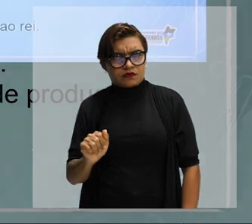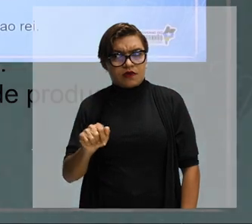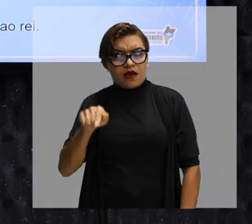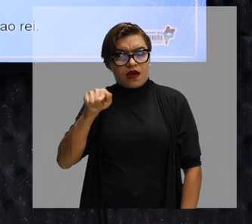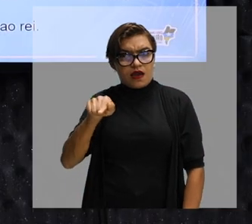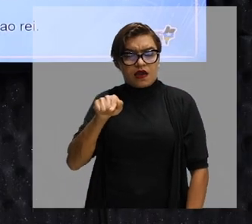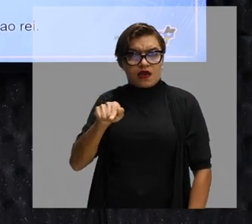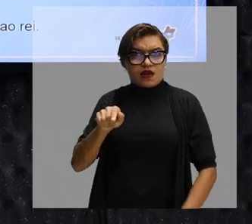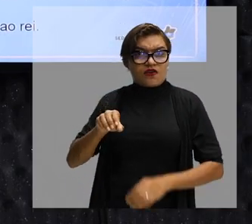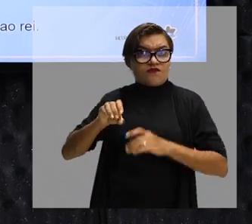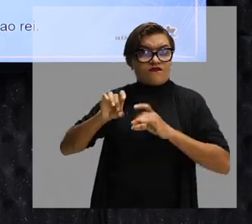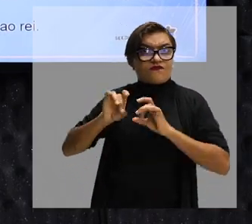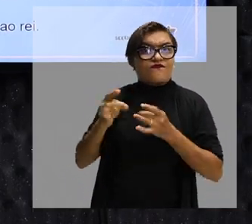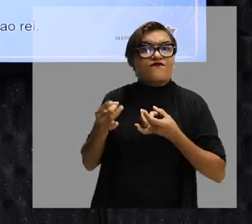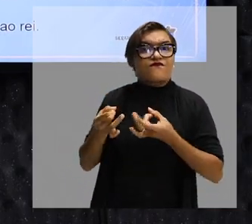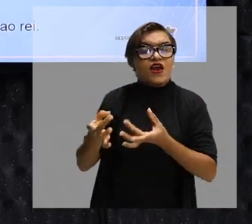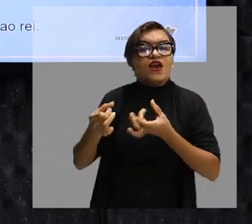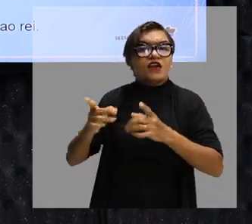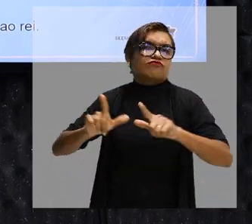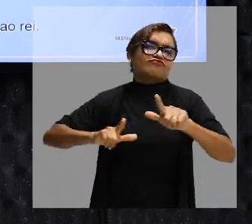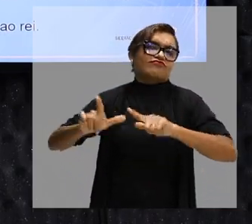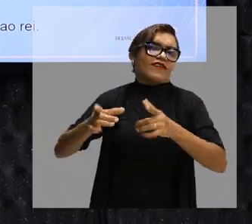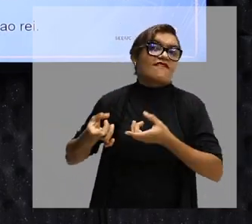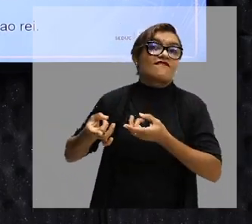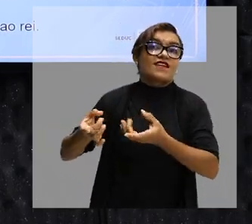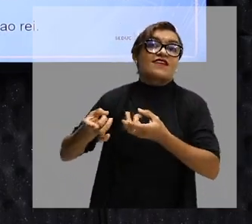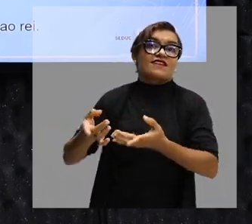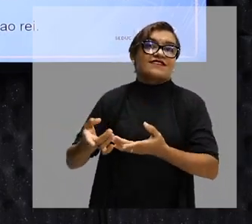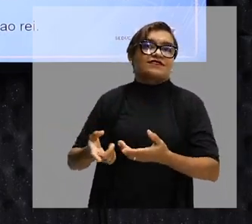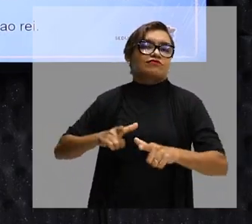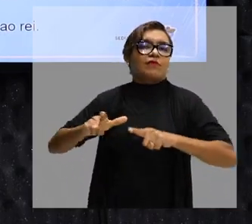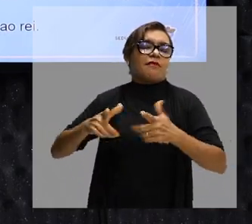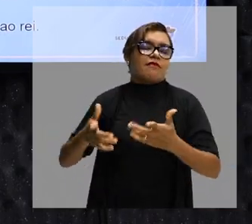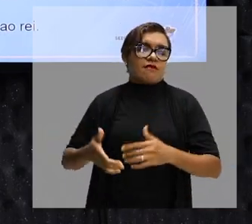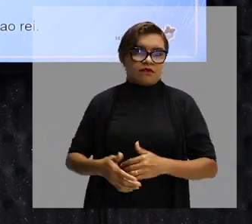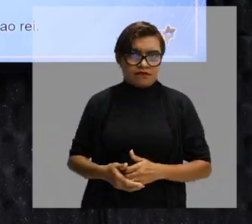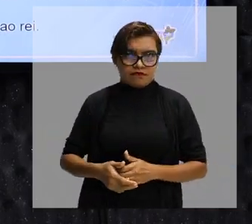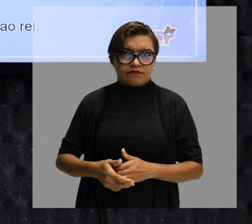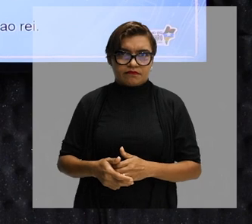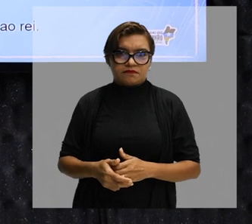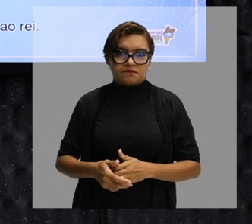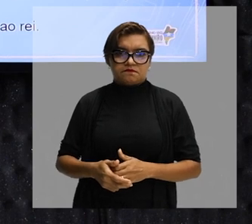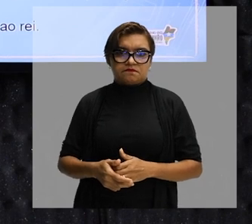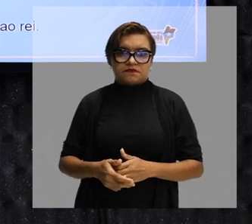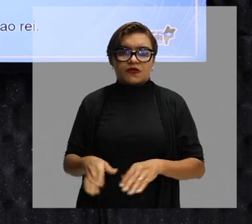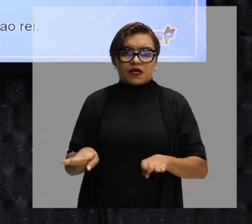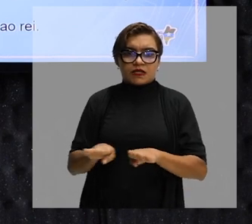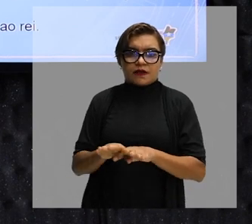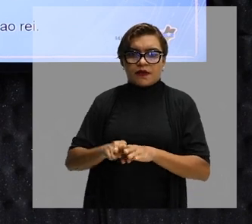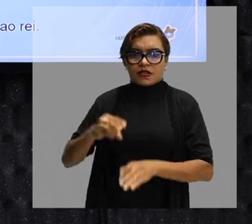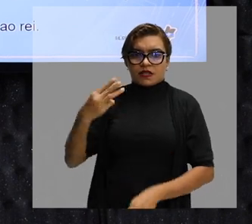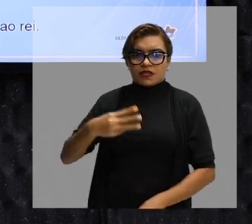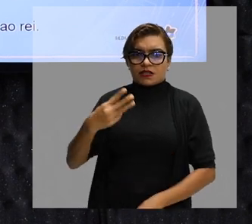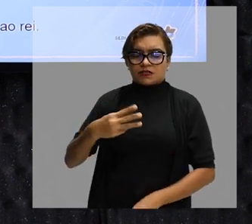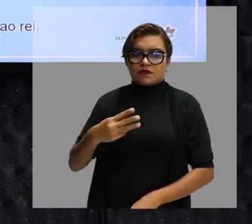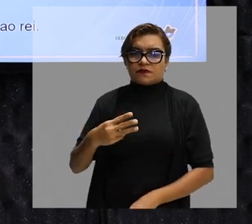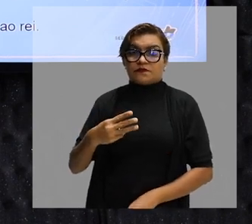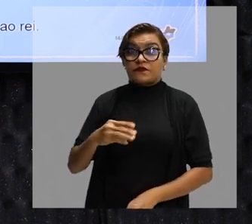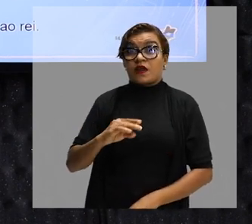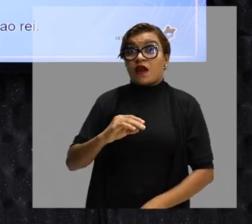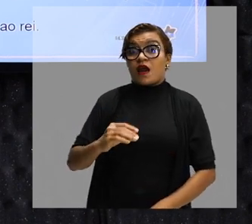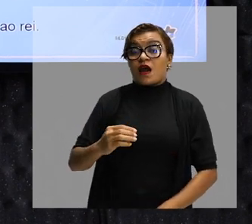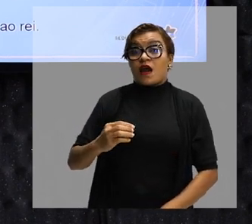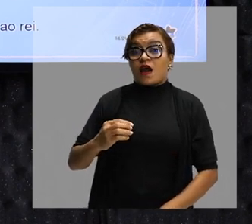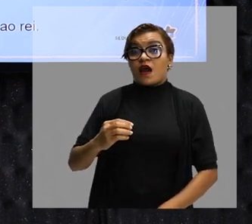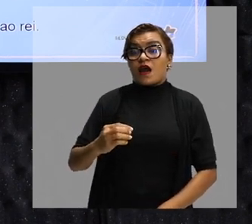trabalho. Certo? A tal ditadura não é mais do que a transição para o fim das classes sociais e uma